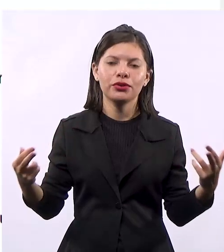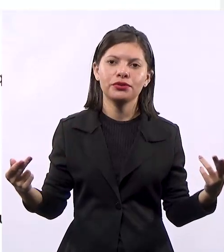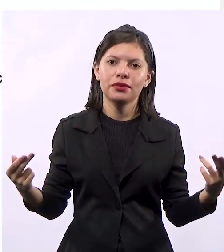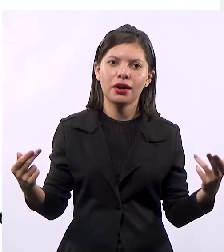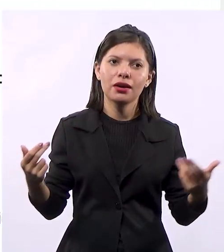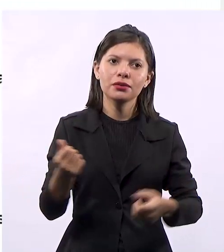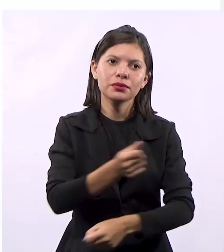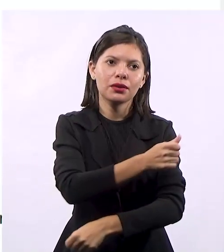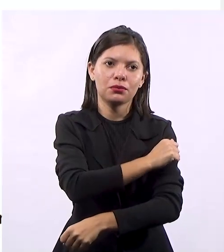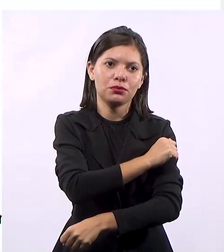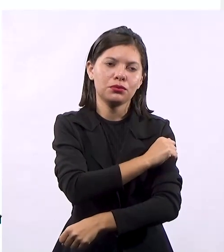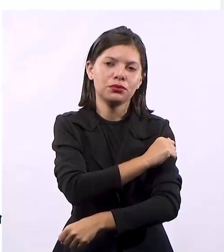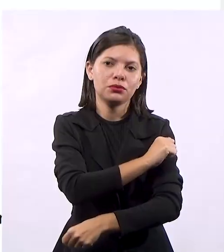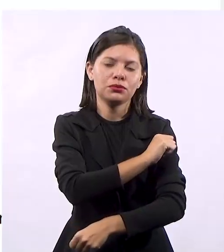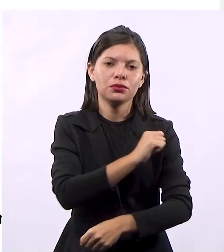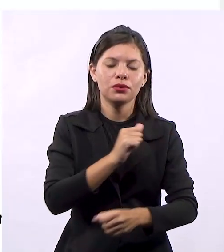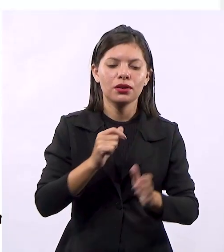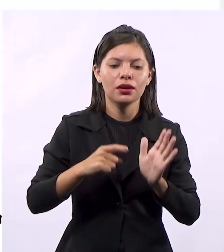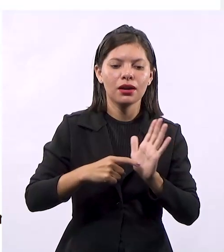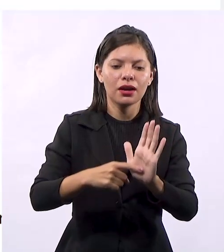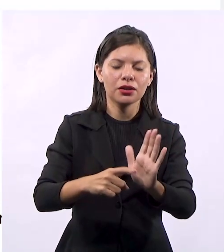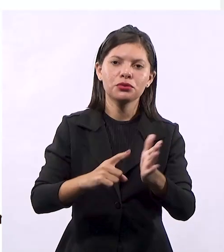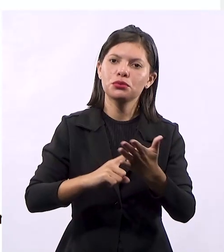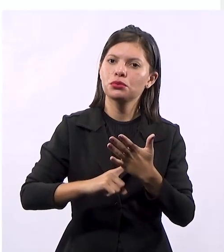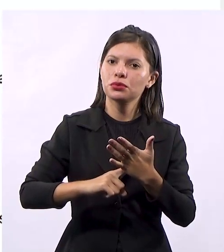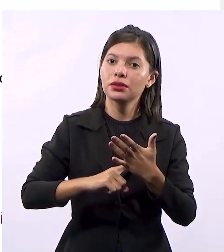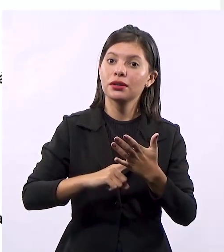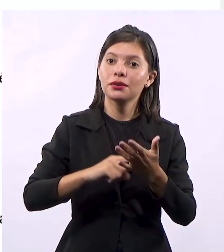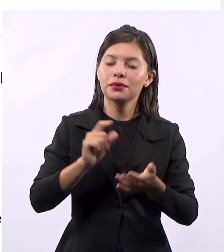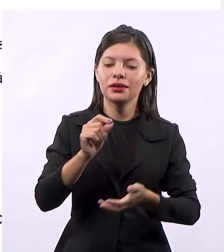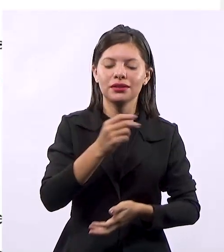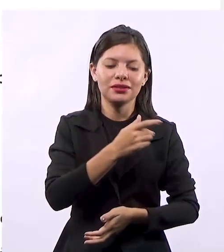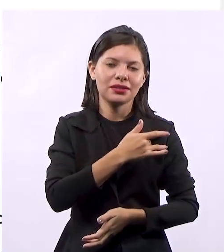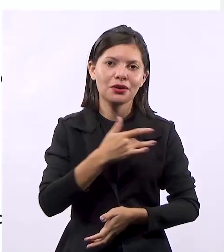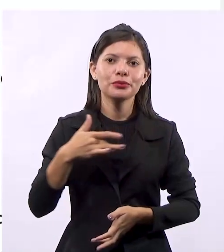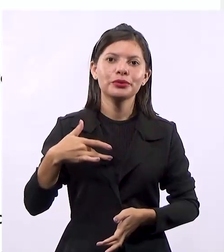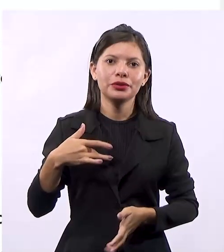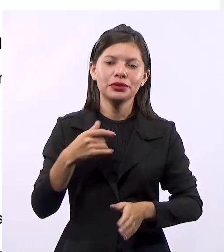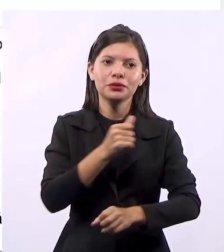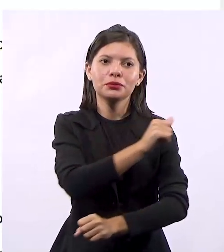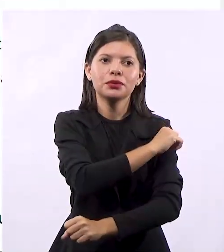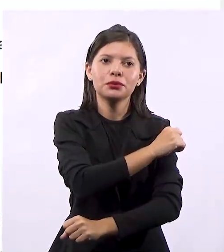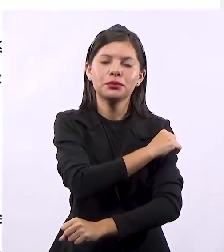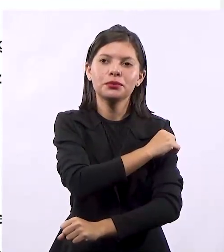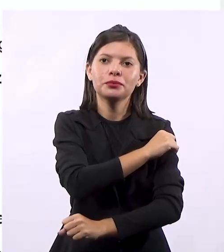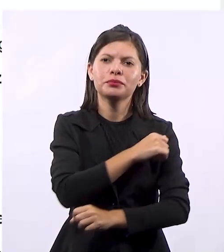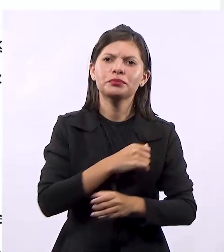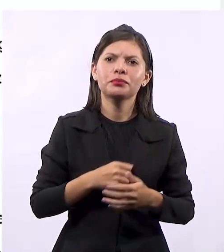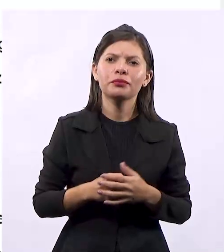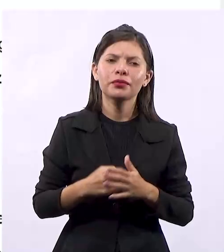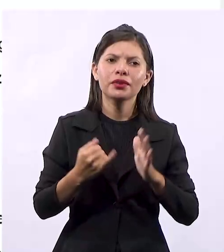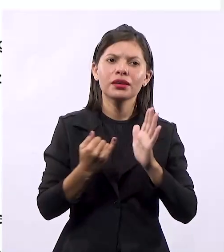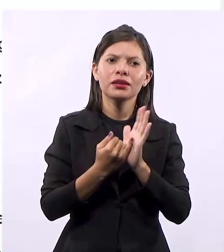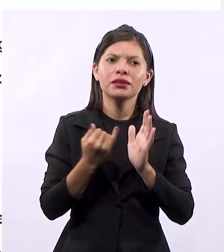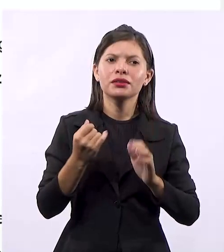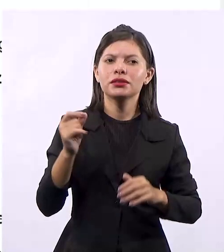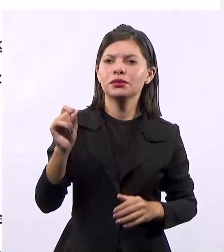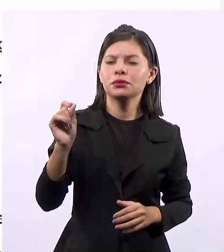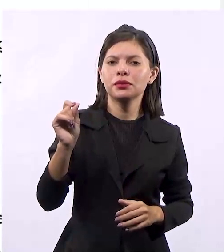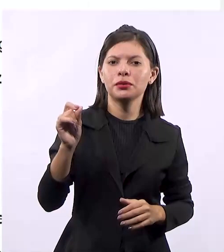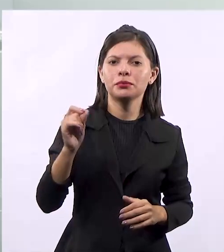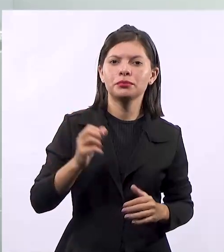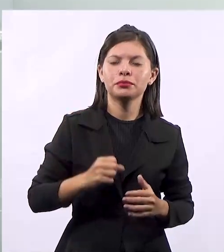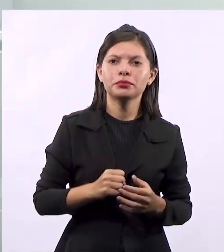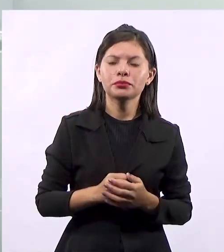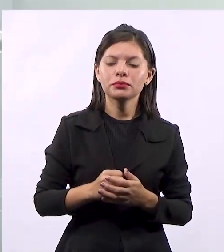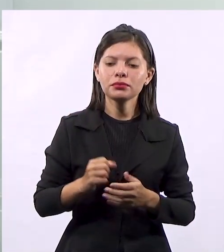escolar, transporte, alimentação e assistência à saúde. Percebam, né?